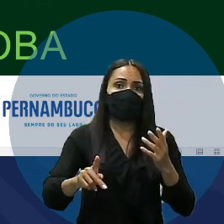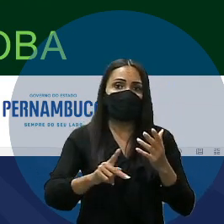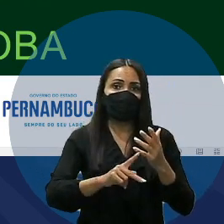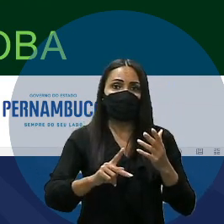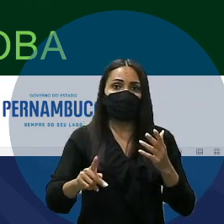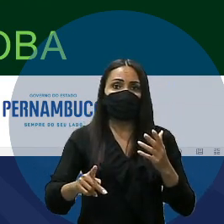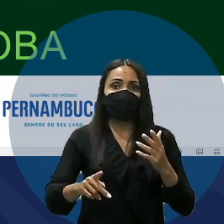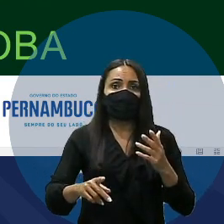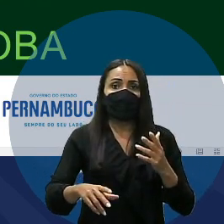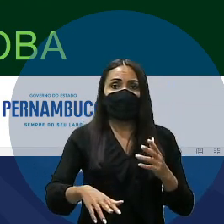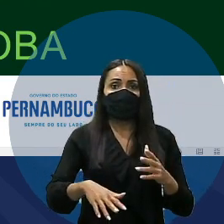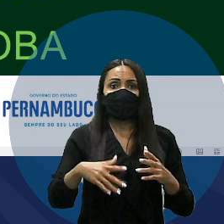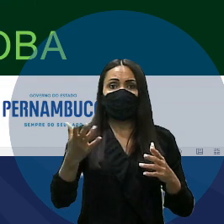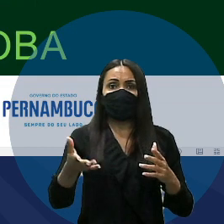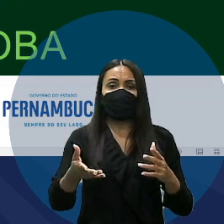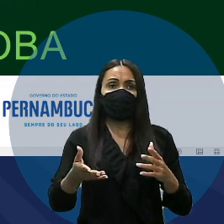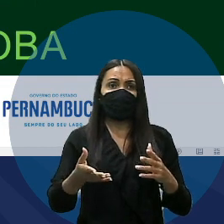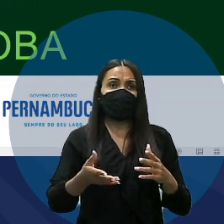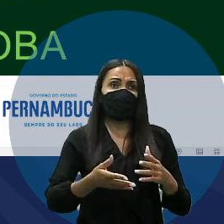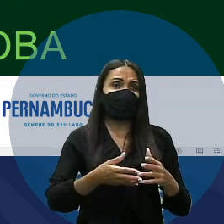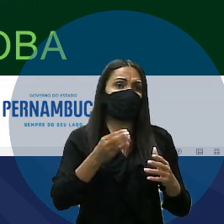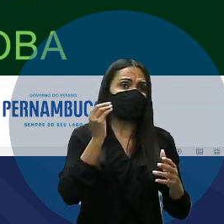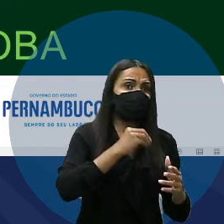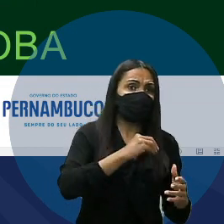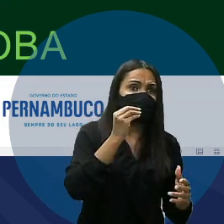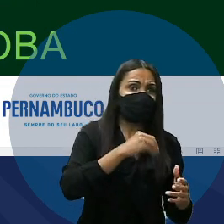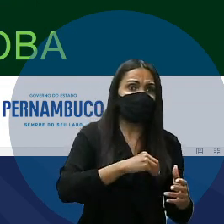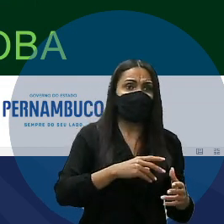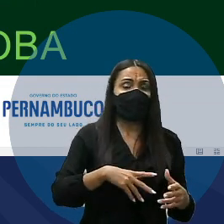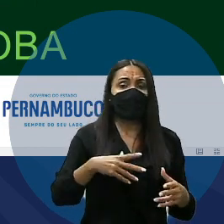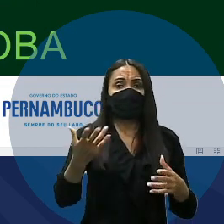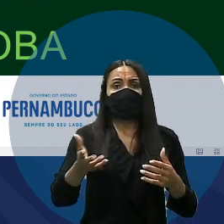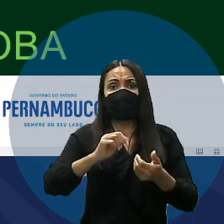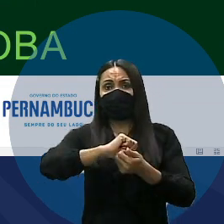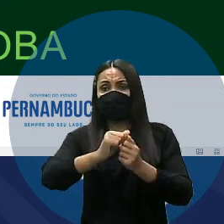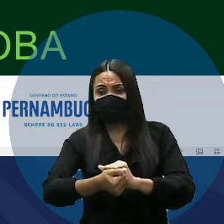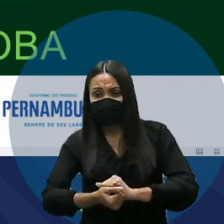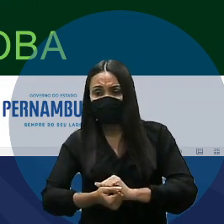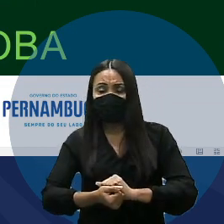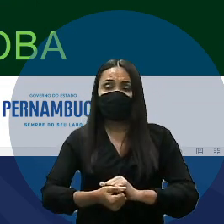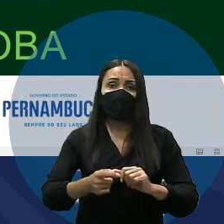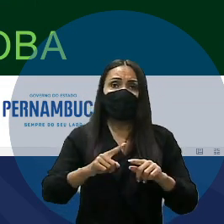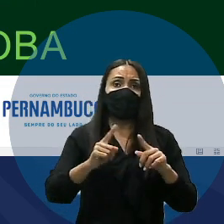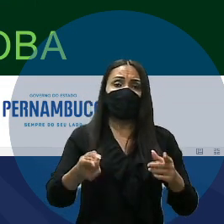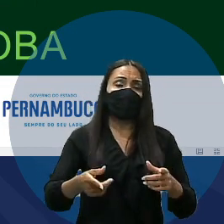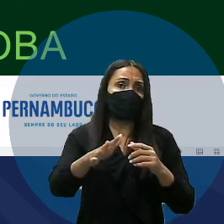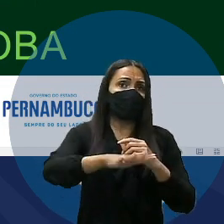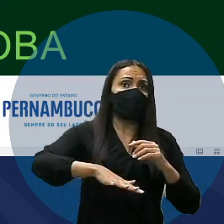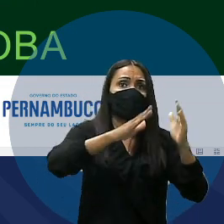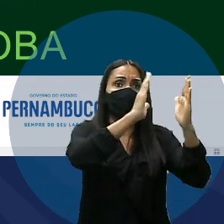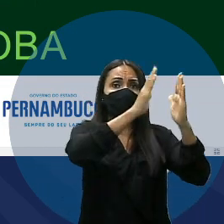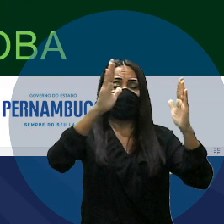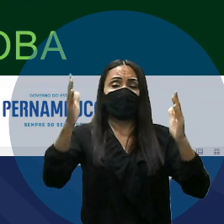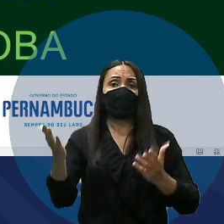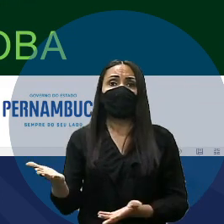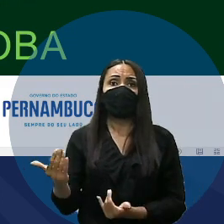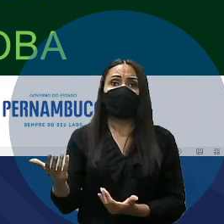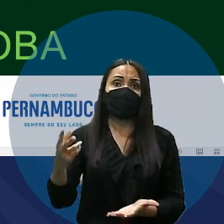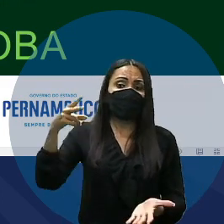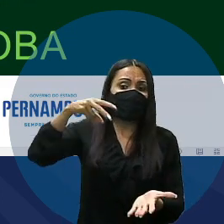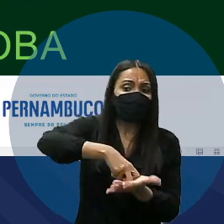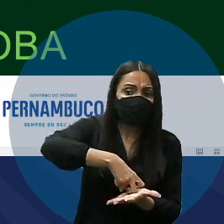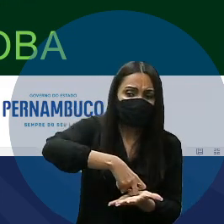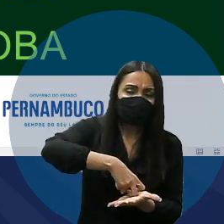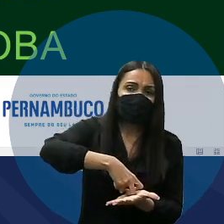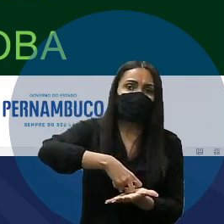está mais dando aula, está readaptado, ou que a biblioteca é um lugar onde o jovem vai para ser castigado, de que o jovem